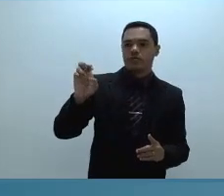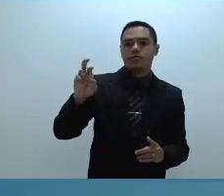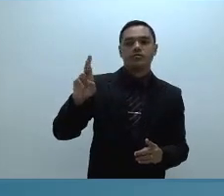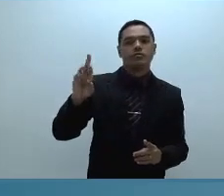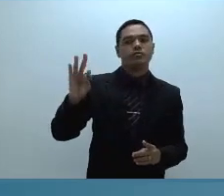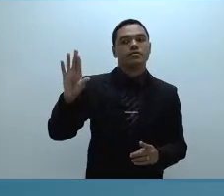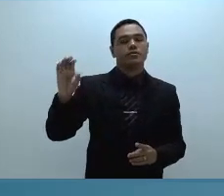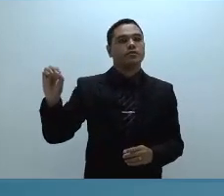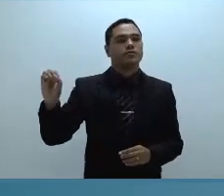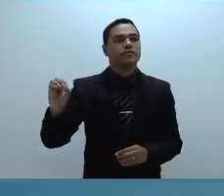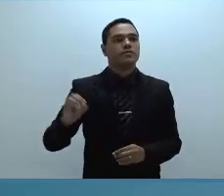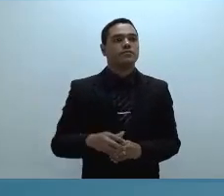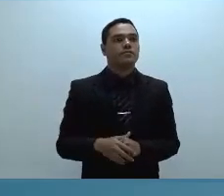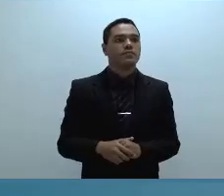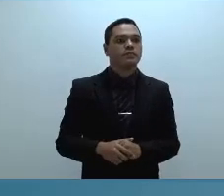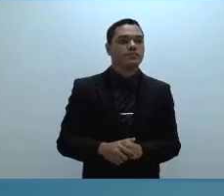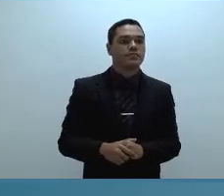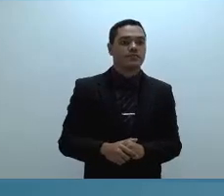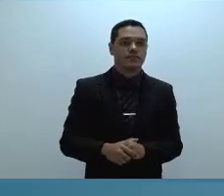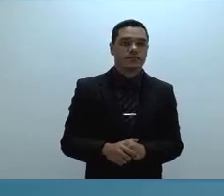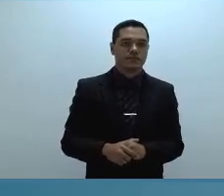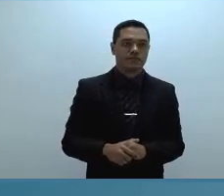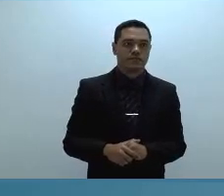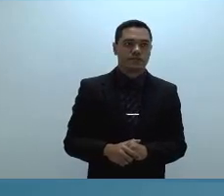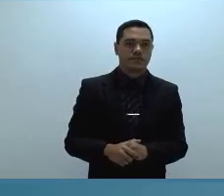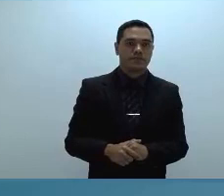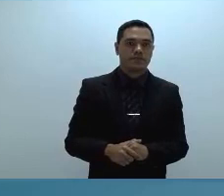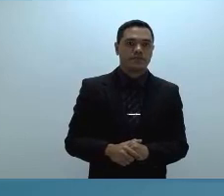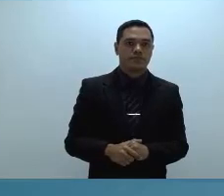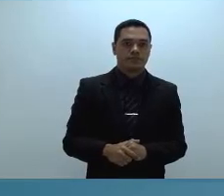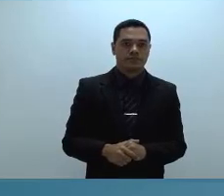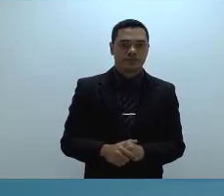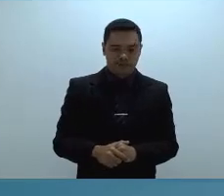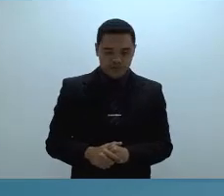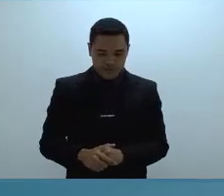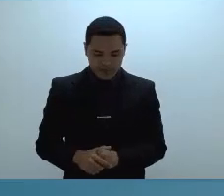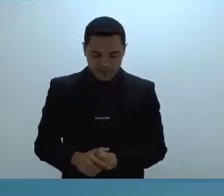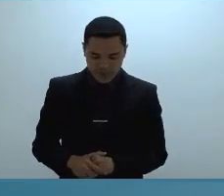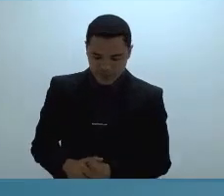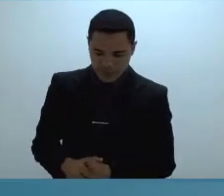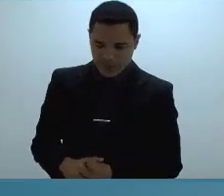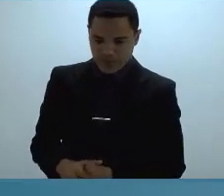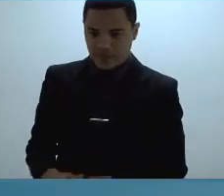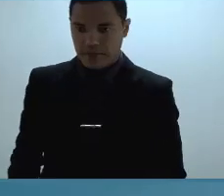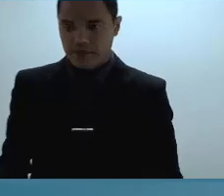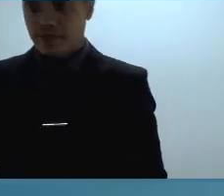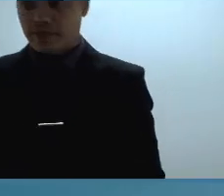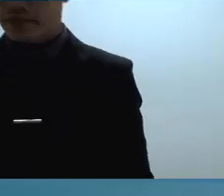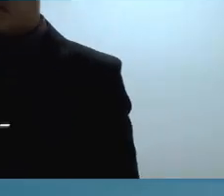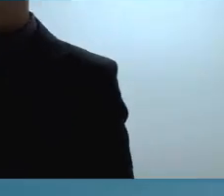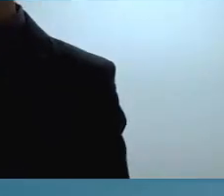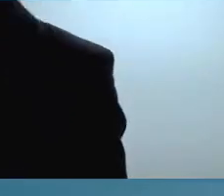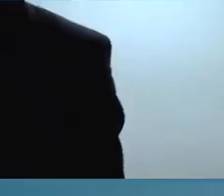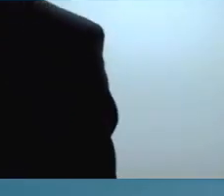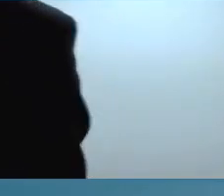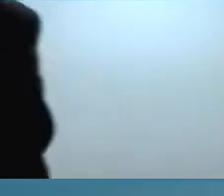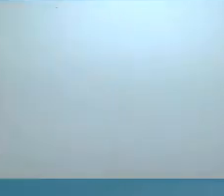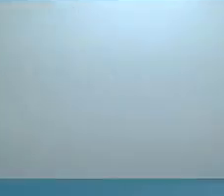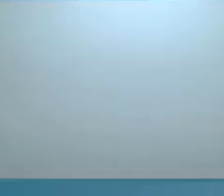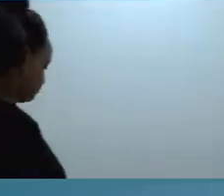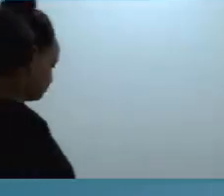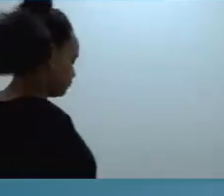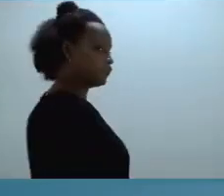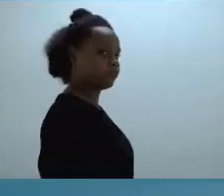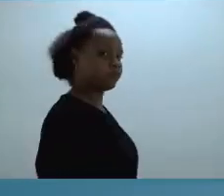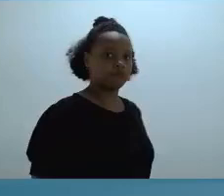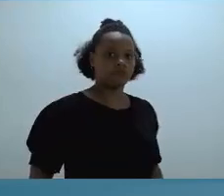Os nossos desembargadores aposentados já estão diante de um julgamento excelente